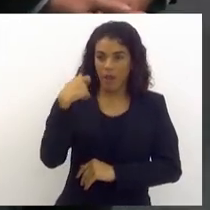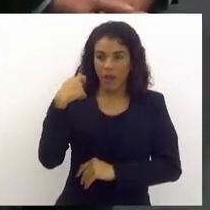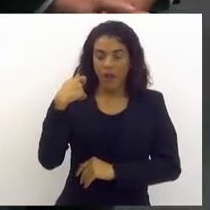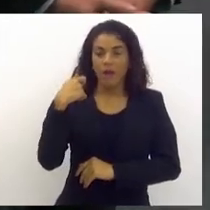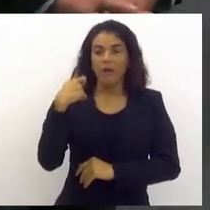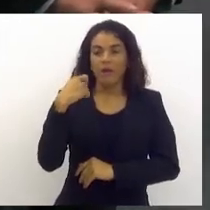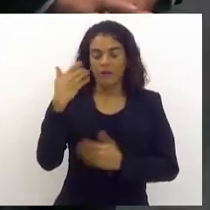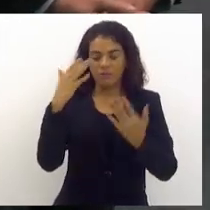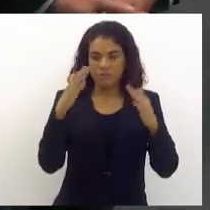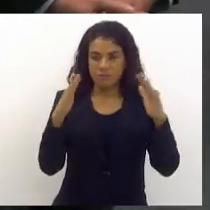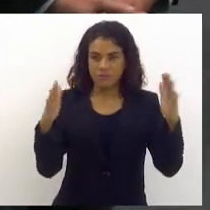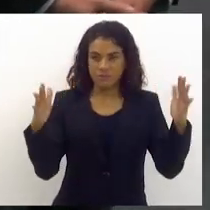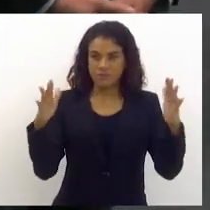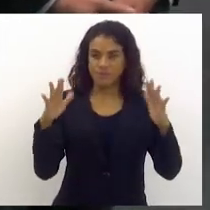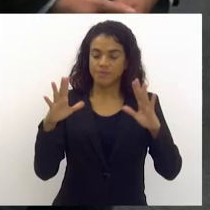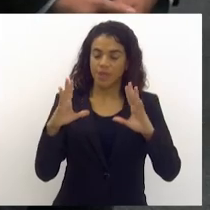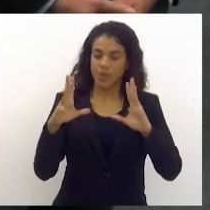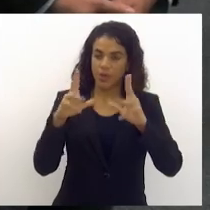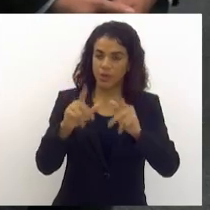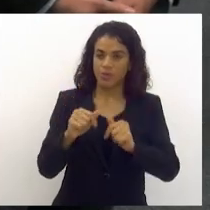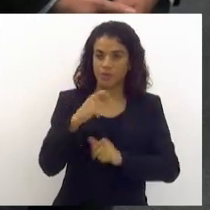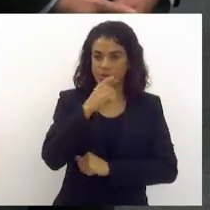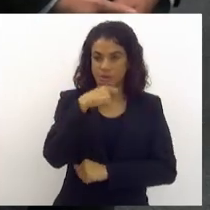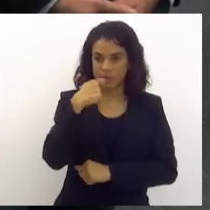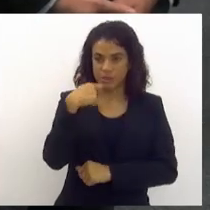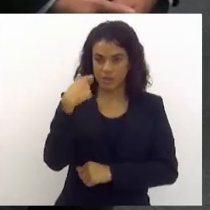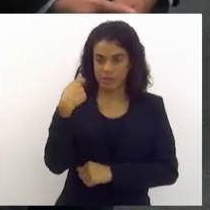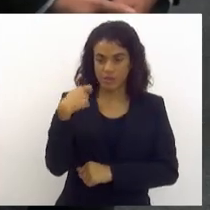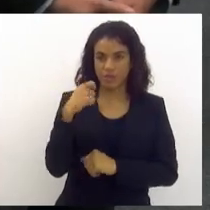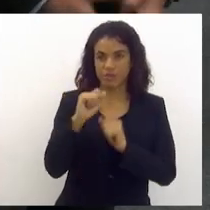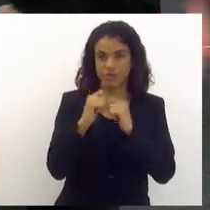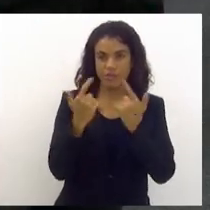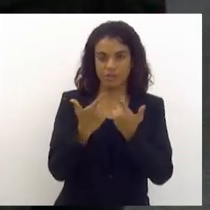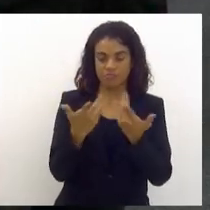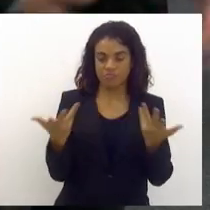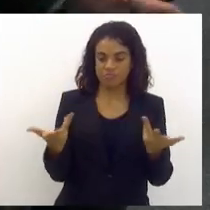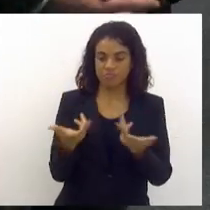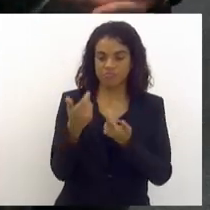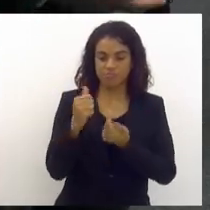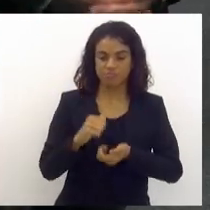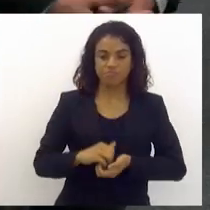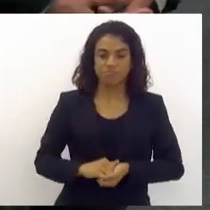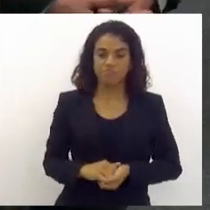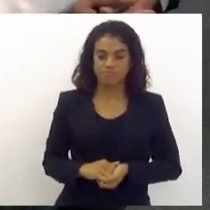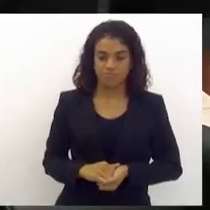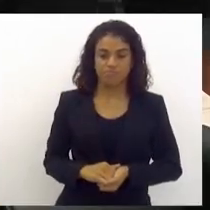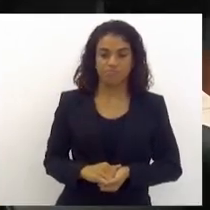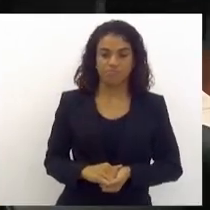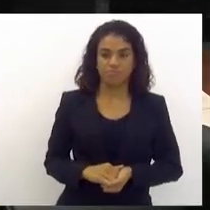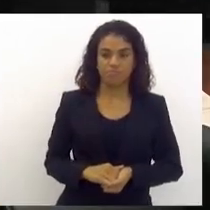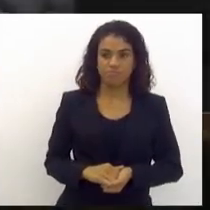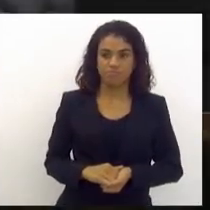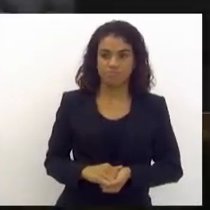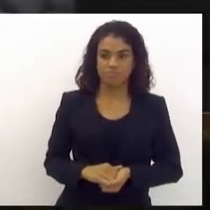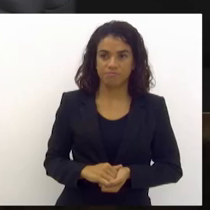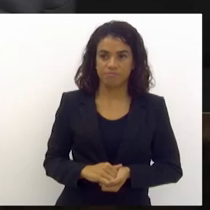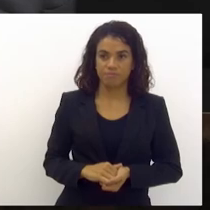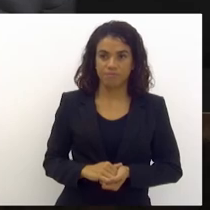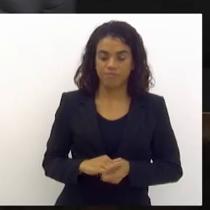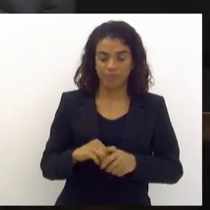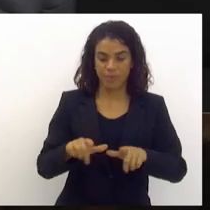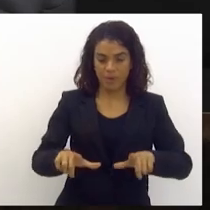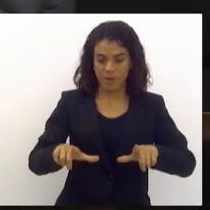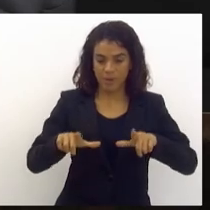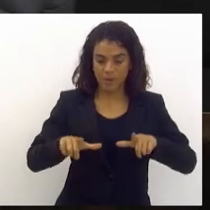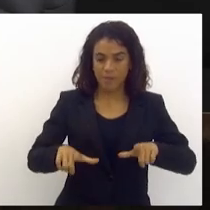presidente. Parabéns aos nossos dentistas da LERJ, sensacionais. Muito obrigado. Há sobre a mesa um